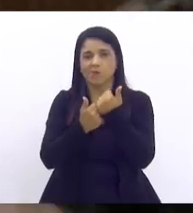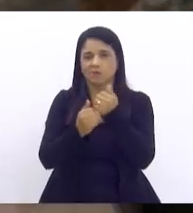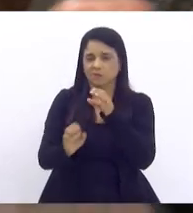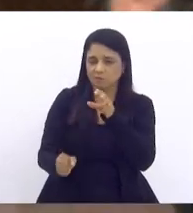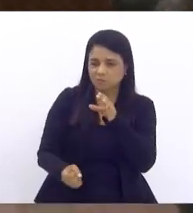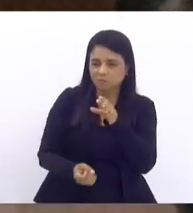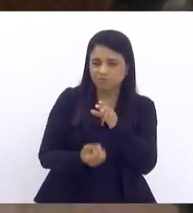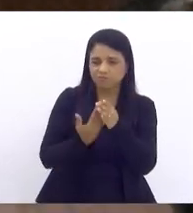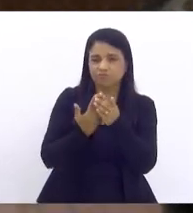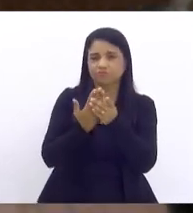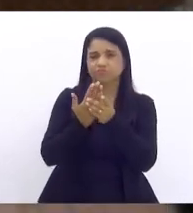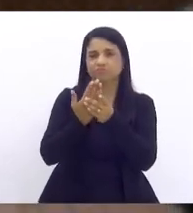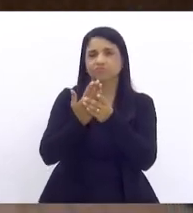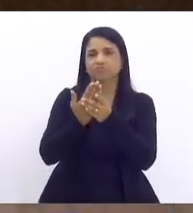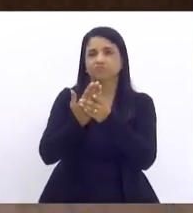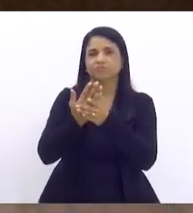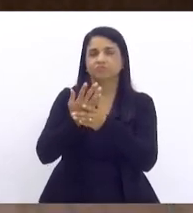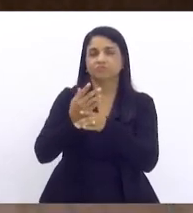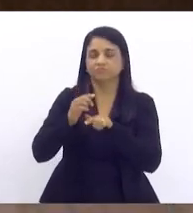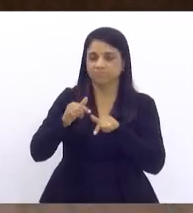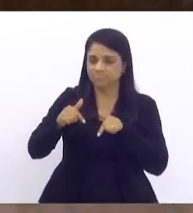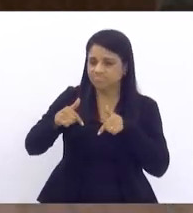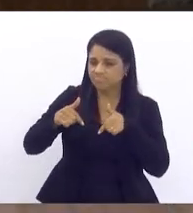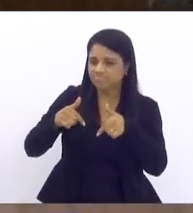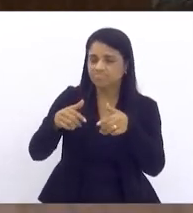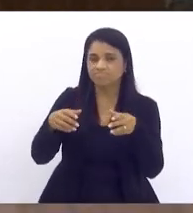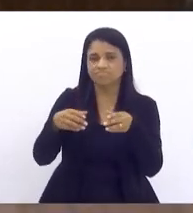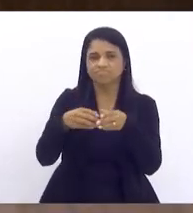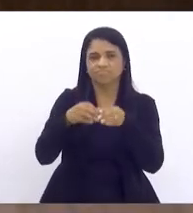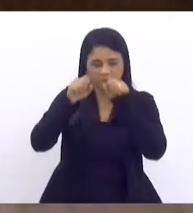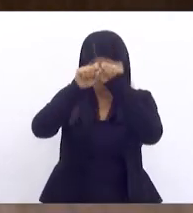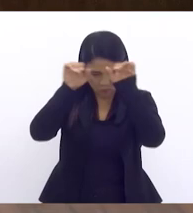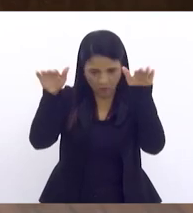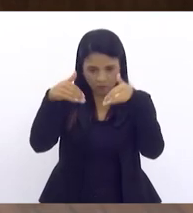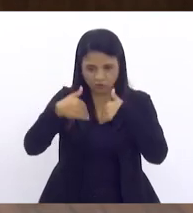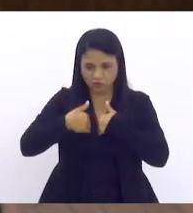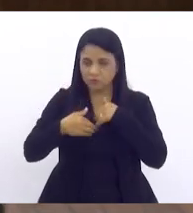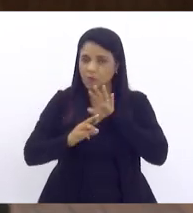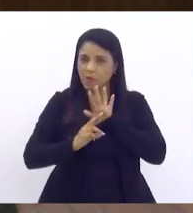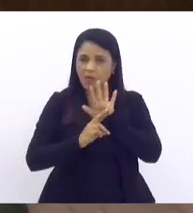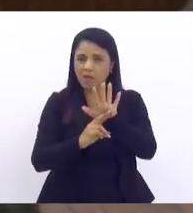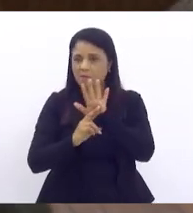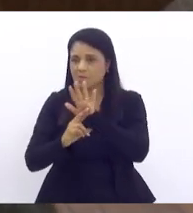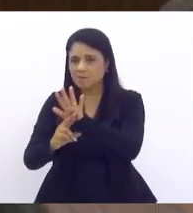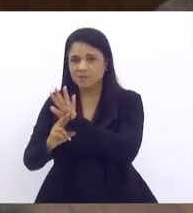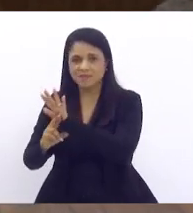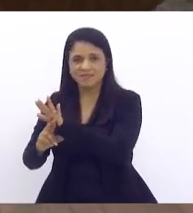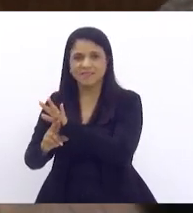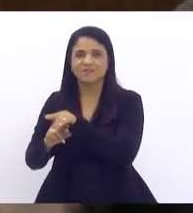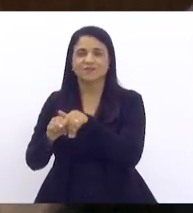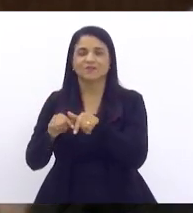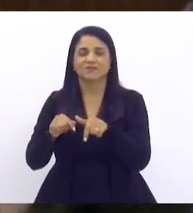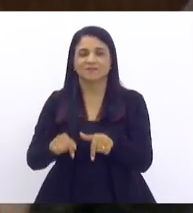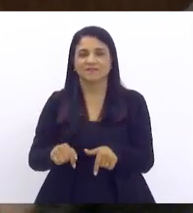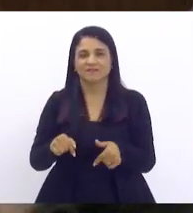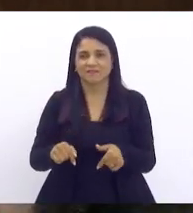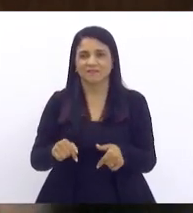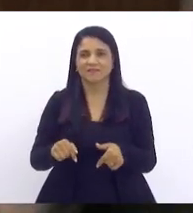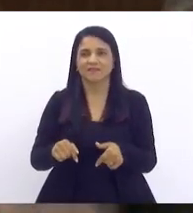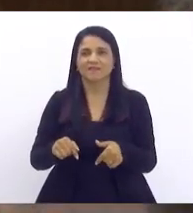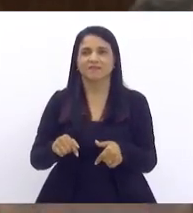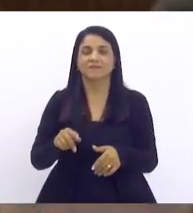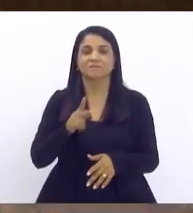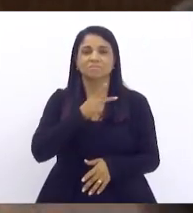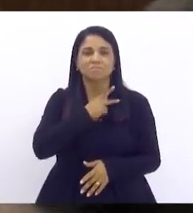Frente Parlamentar de Autismo. Foi muito bom, com representações aqui, os presidentes